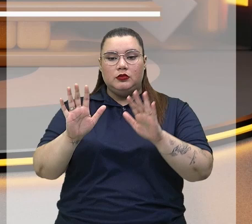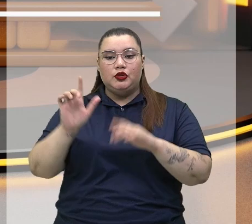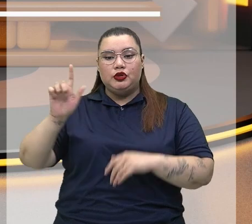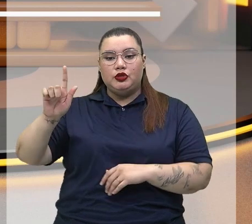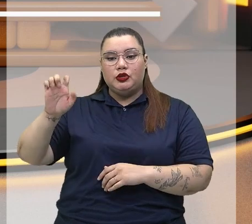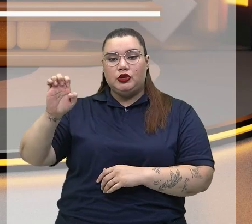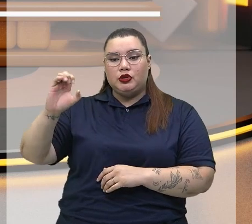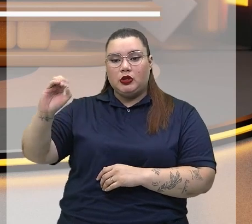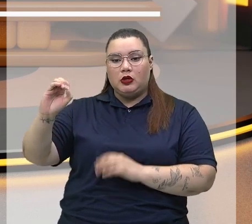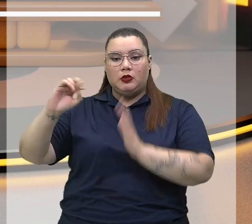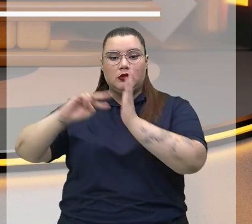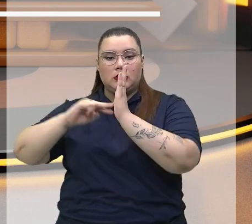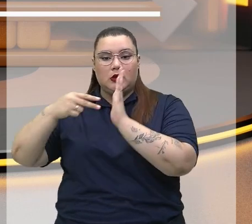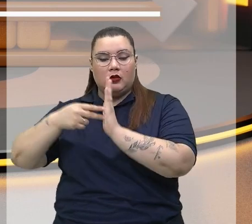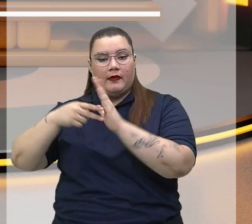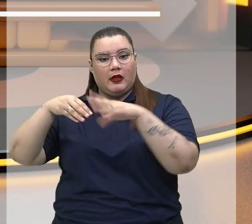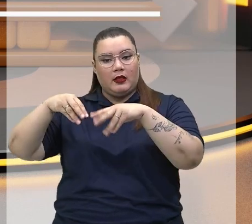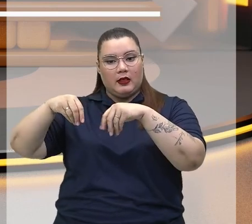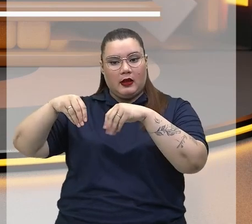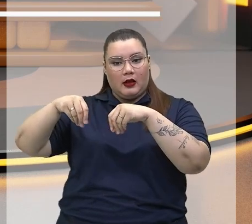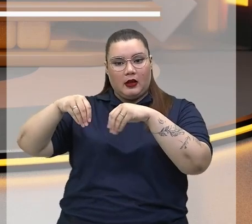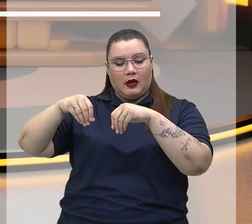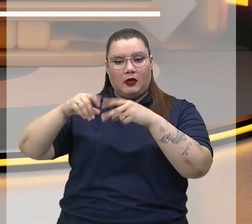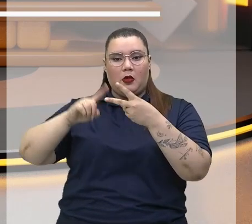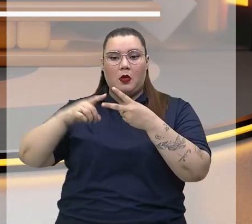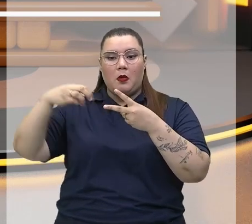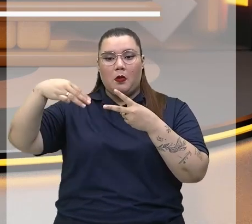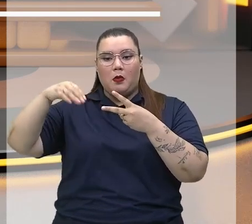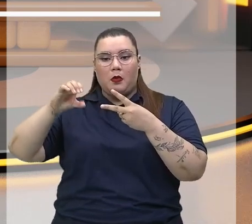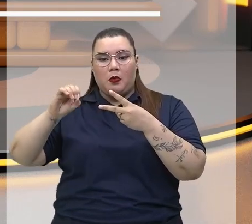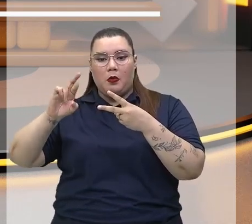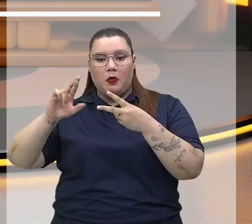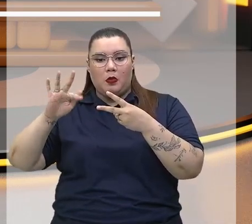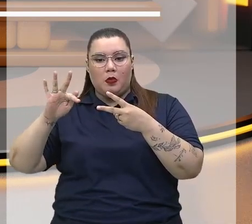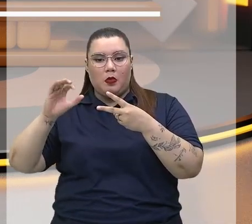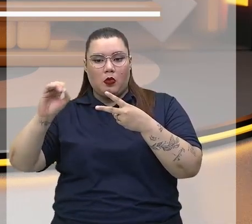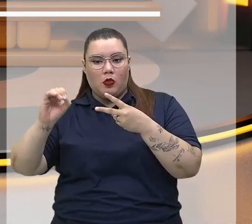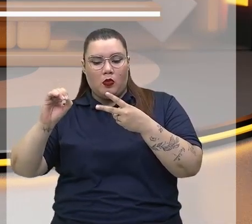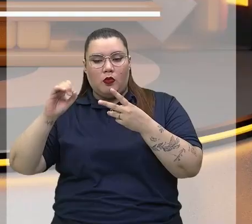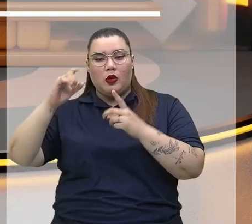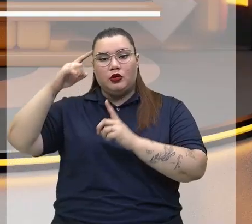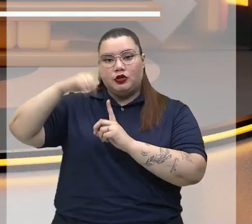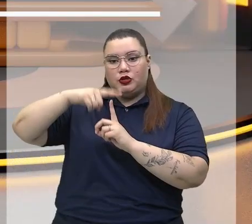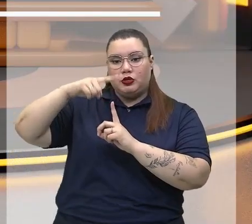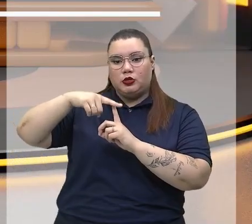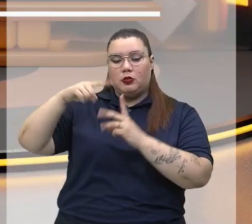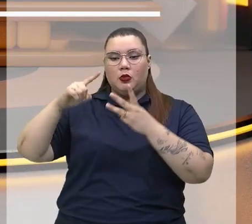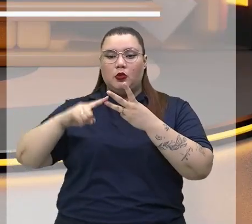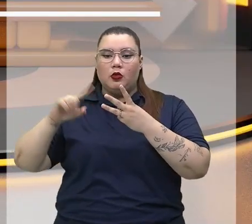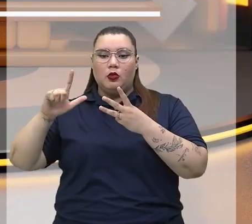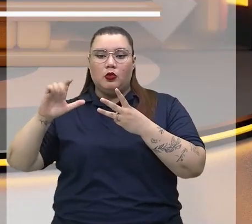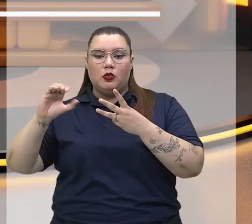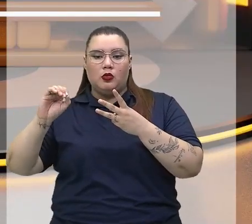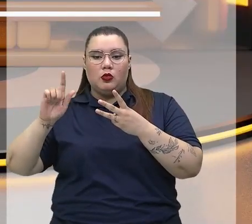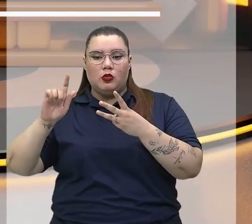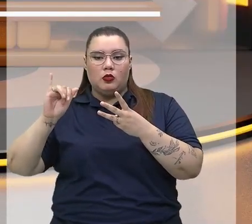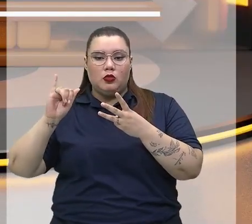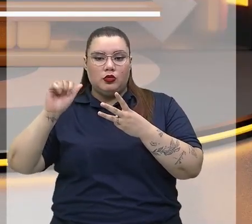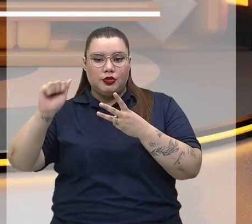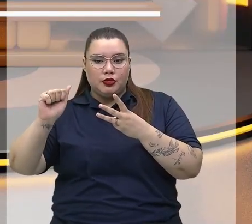terra, morfo quer dizer forma e logia quer dizer estudo. Ou seja,